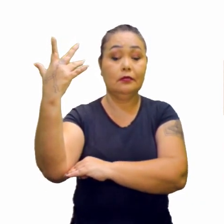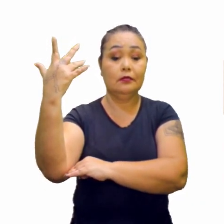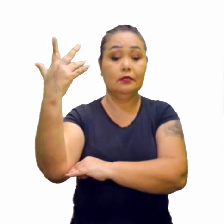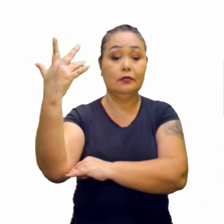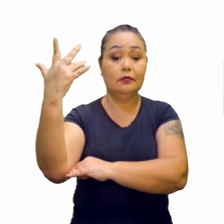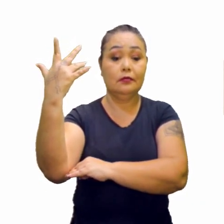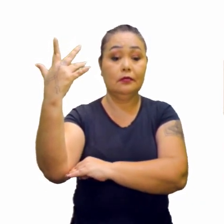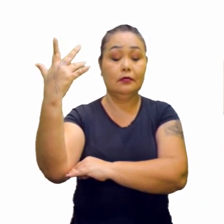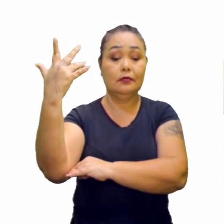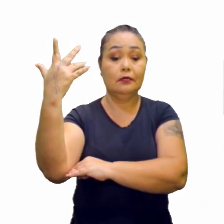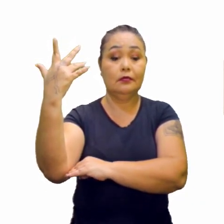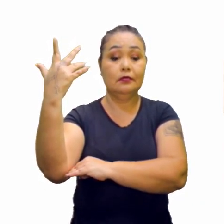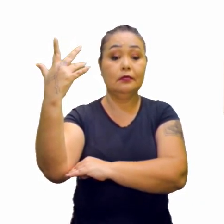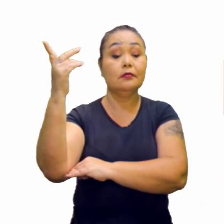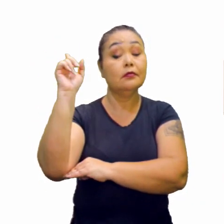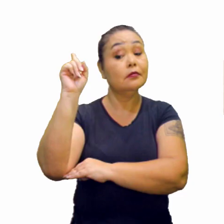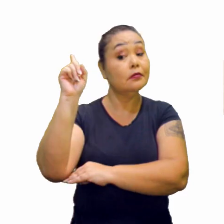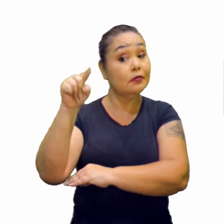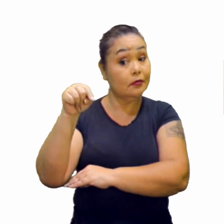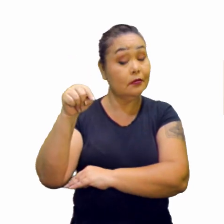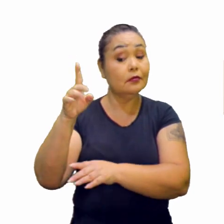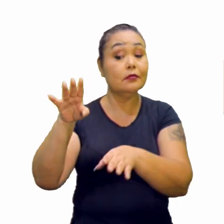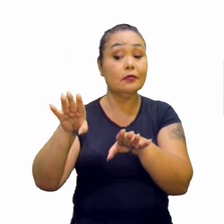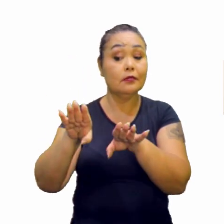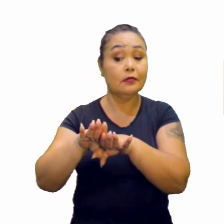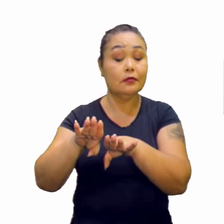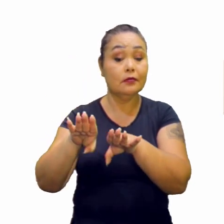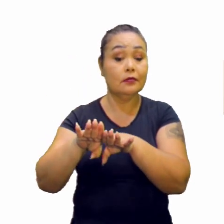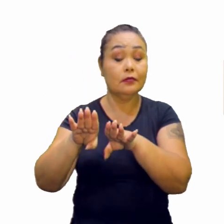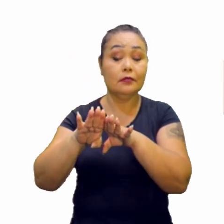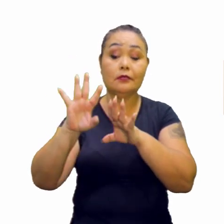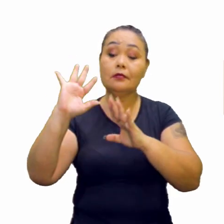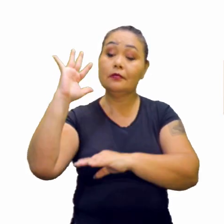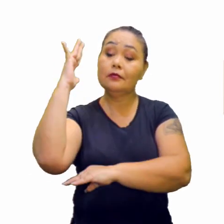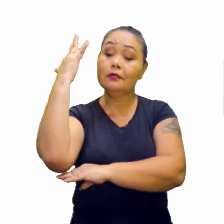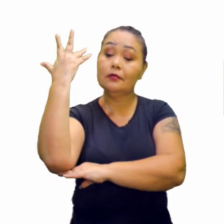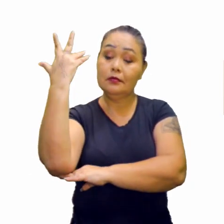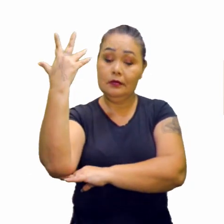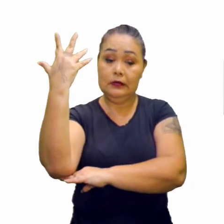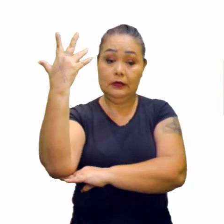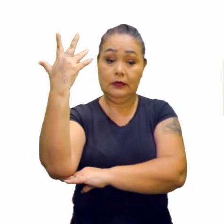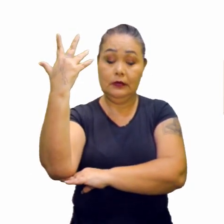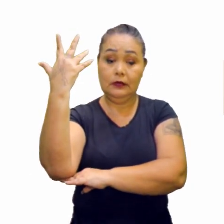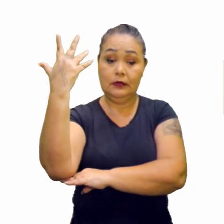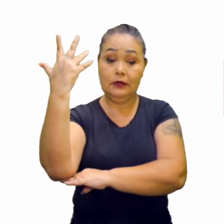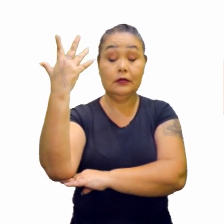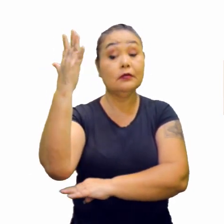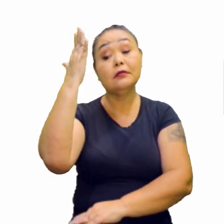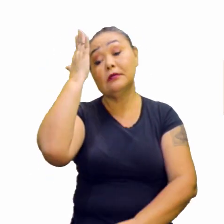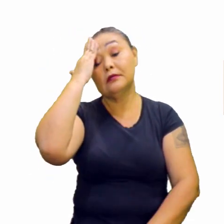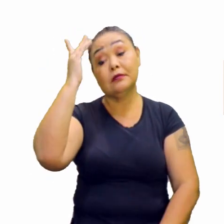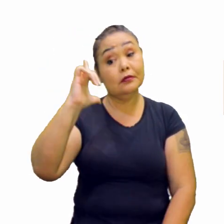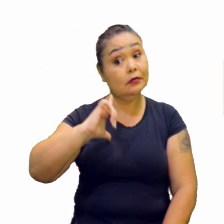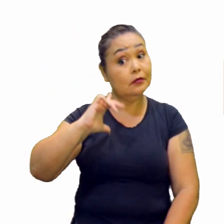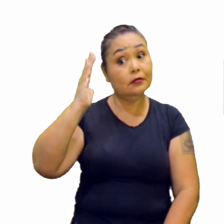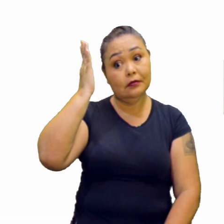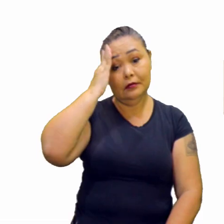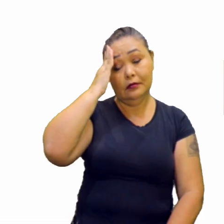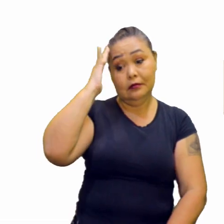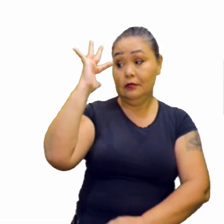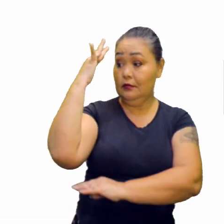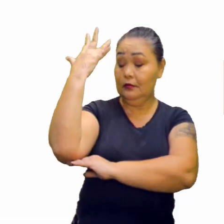é referente também às árvores nativas. Tem que saber se essa árvore